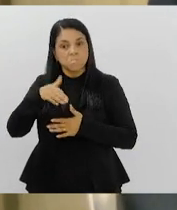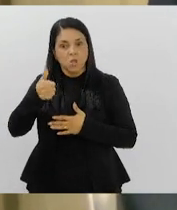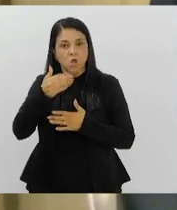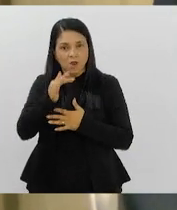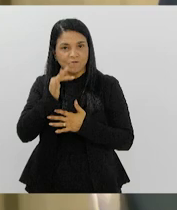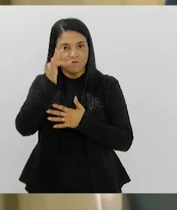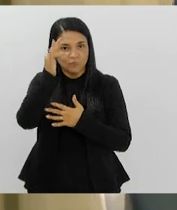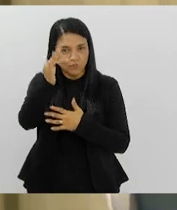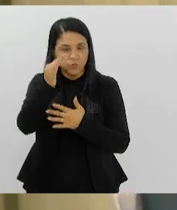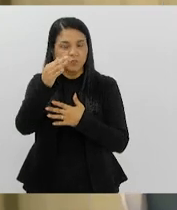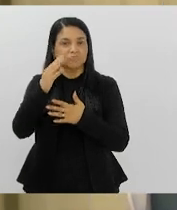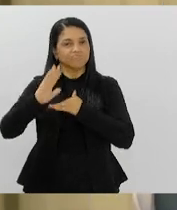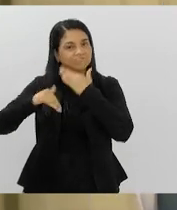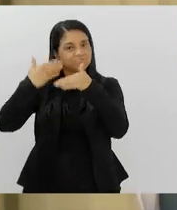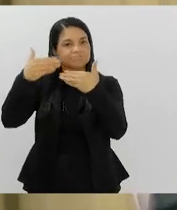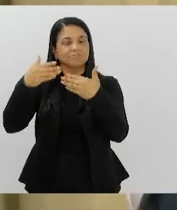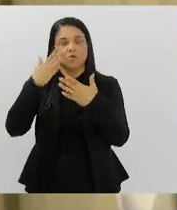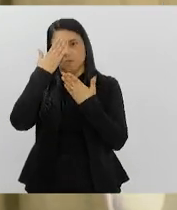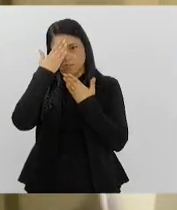fortes. Muito obrigado a todos.